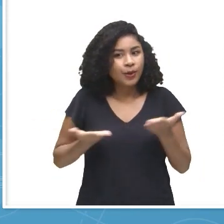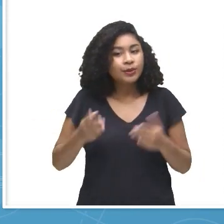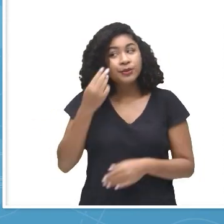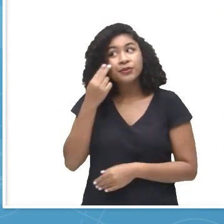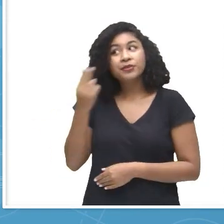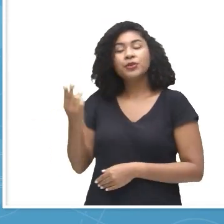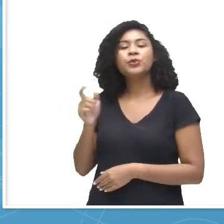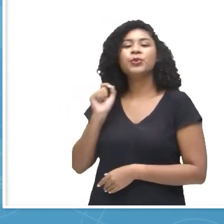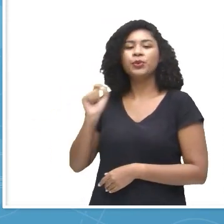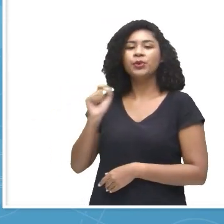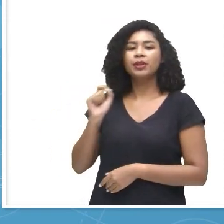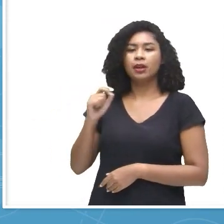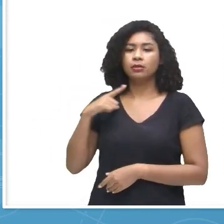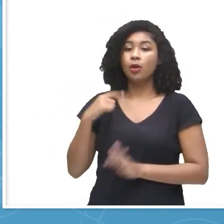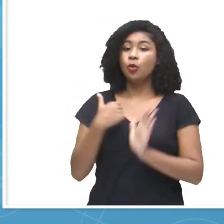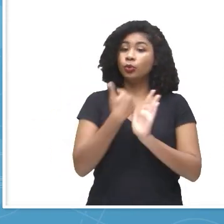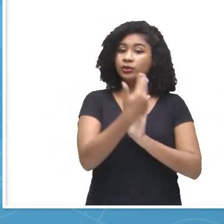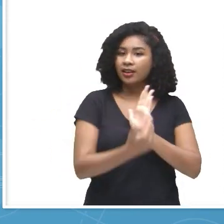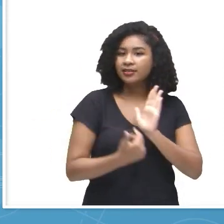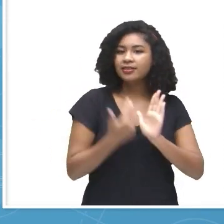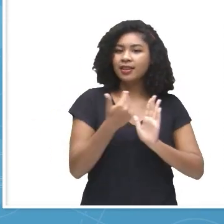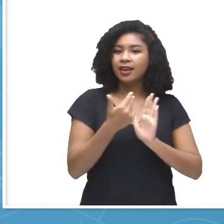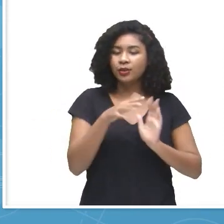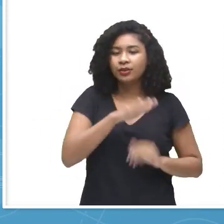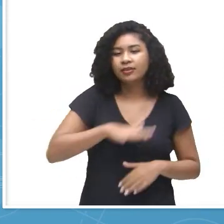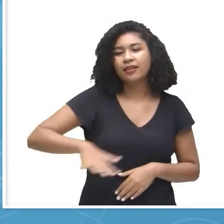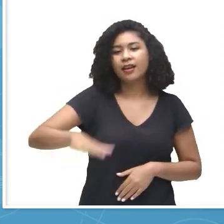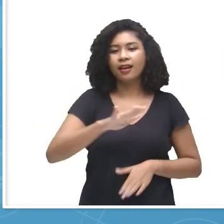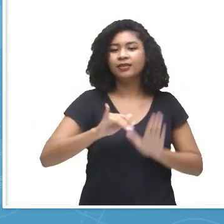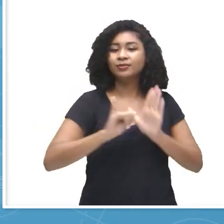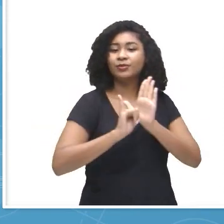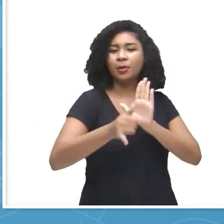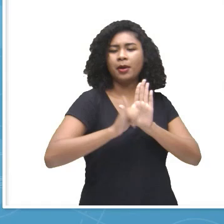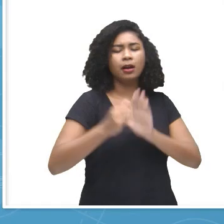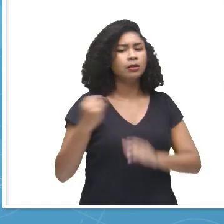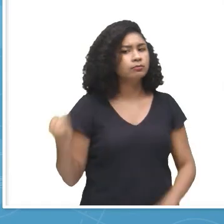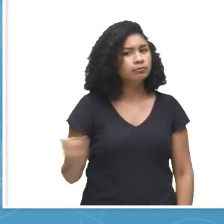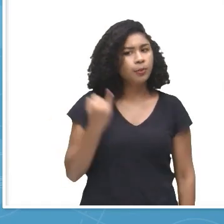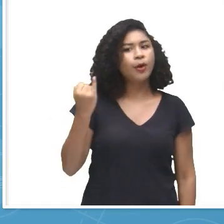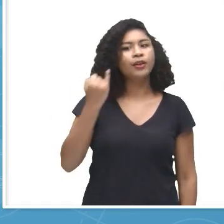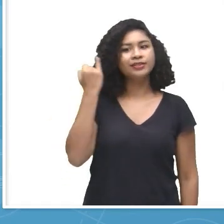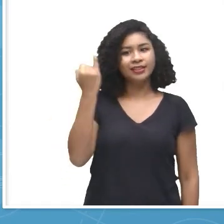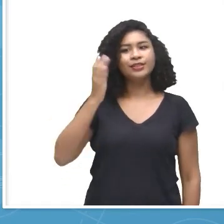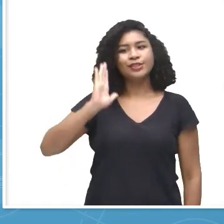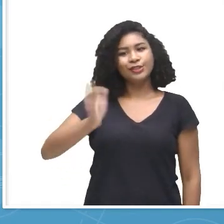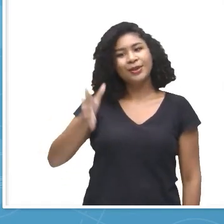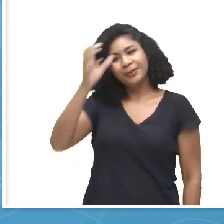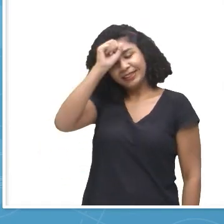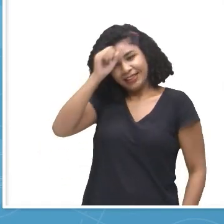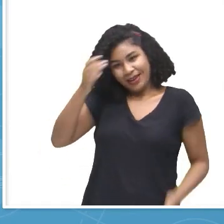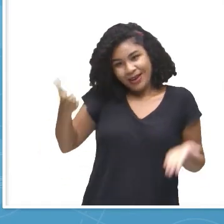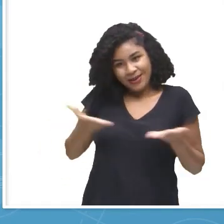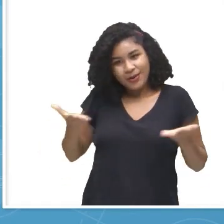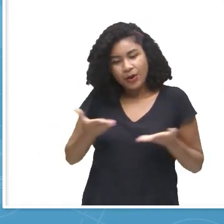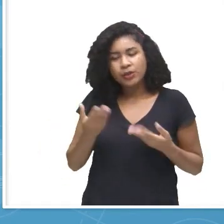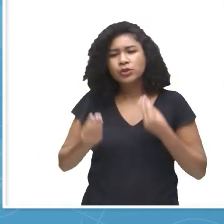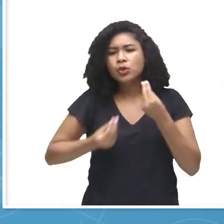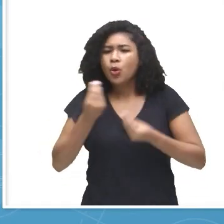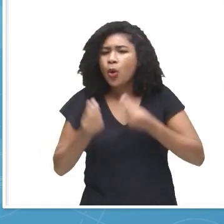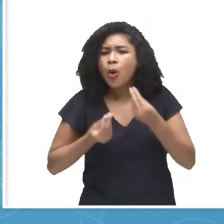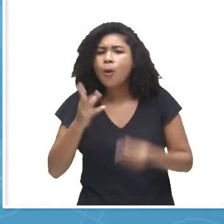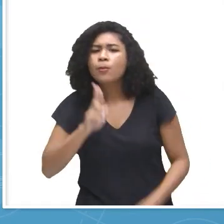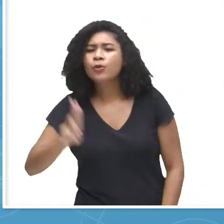influenciando a propaganda, né? E da importância da propaganda no nosso dia a dia. Como a gente pode lidar com essas propagandas